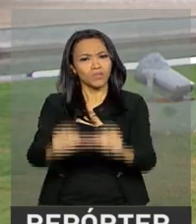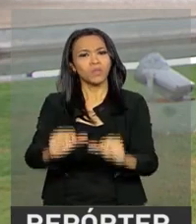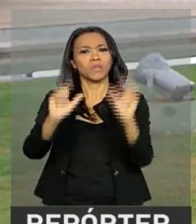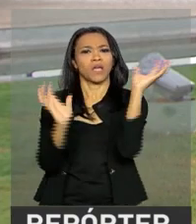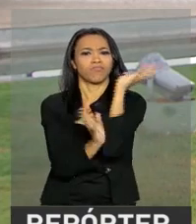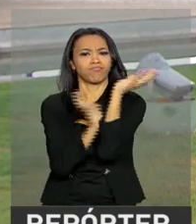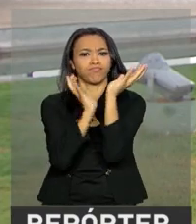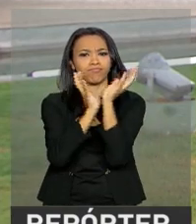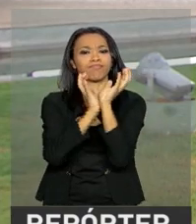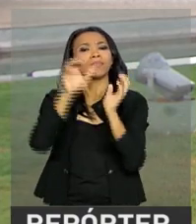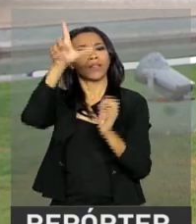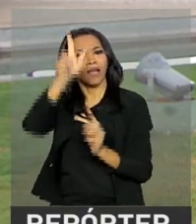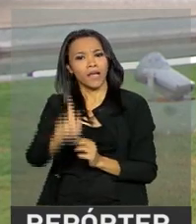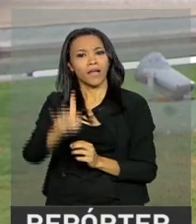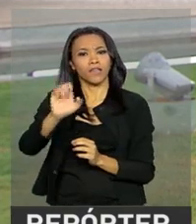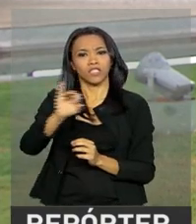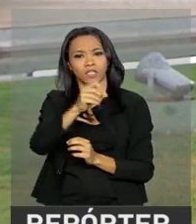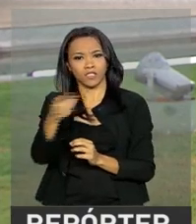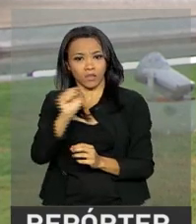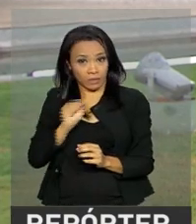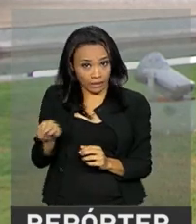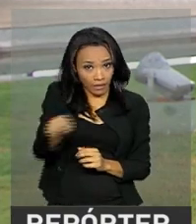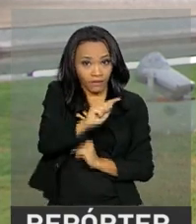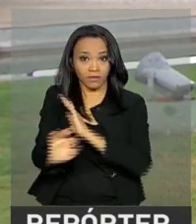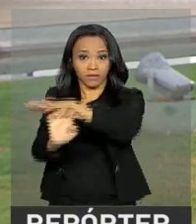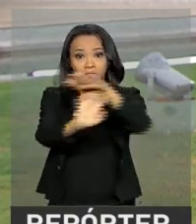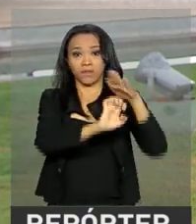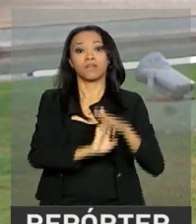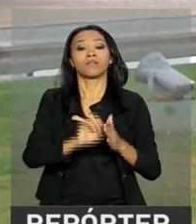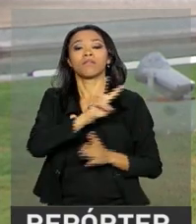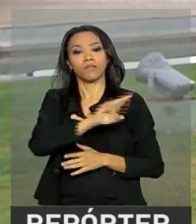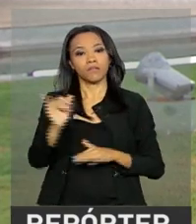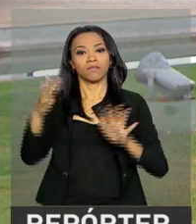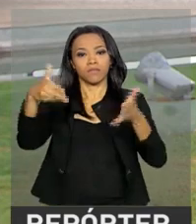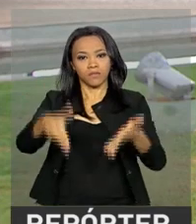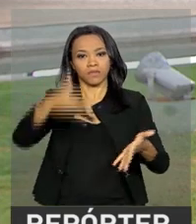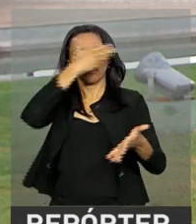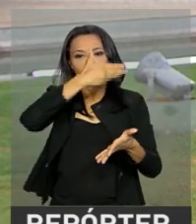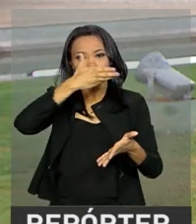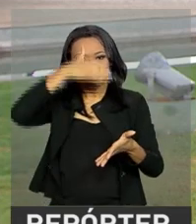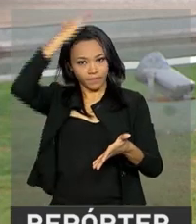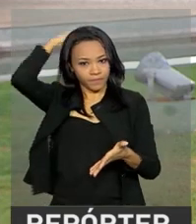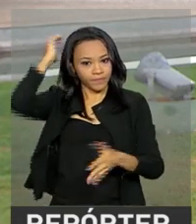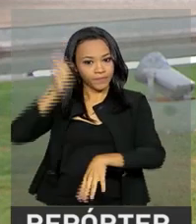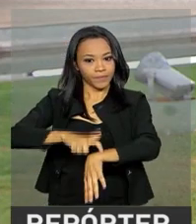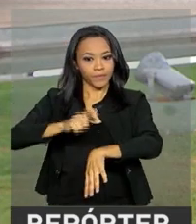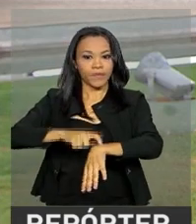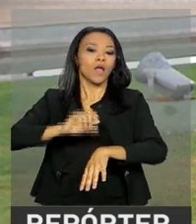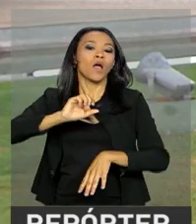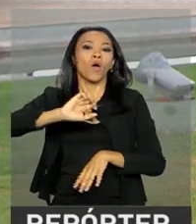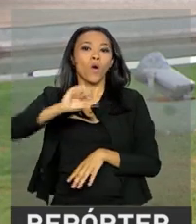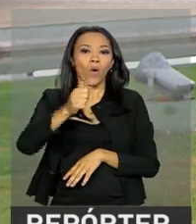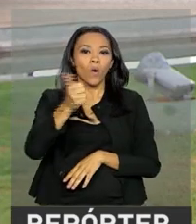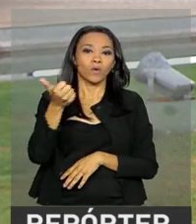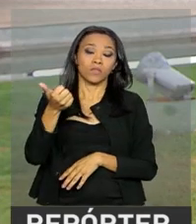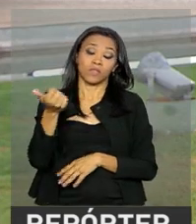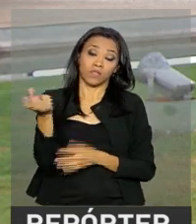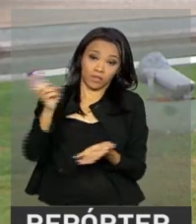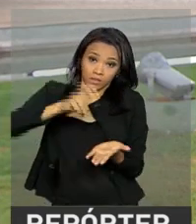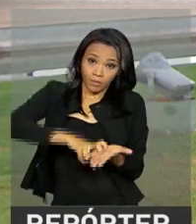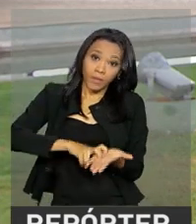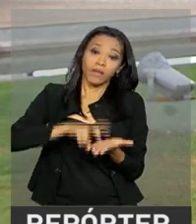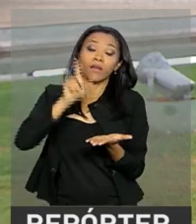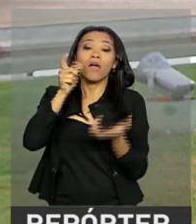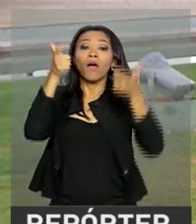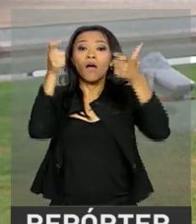O presidente Michel Temer, como você disse, participa desse lançamento a partir das 10 horas, a partir das 11 horas, desculpe, e ele acontece na sede